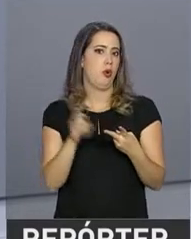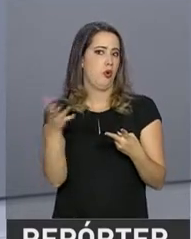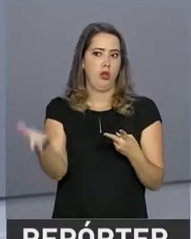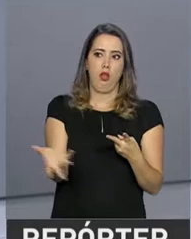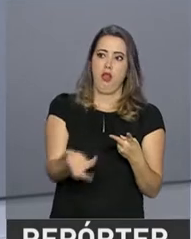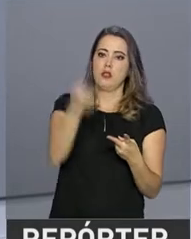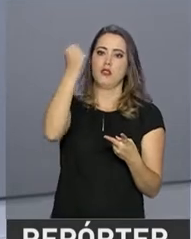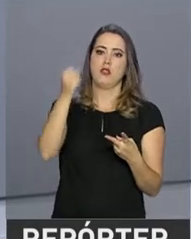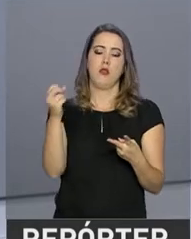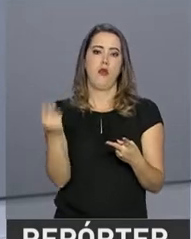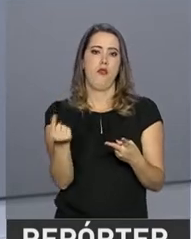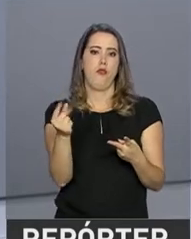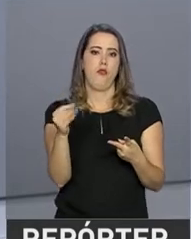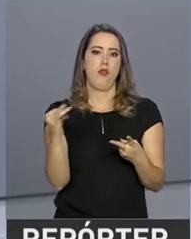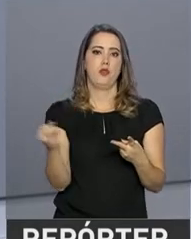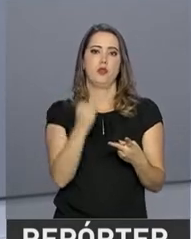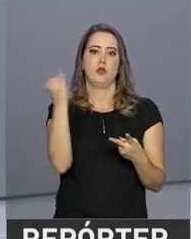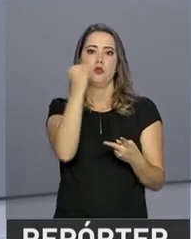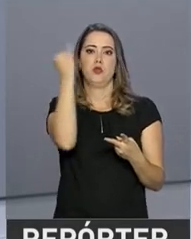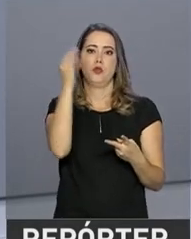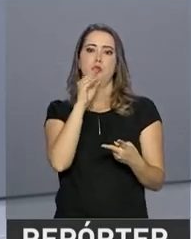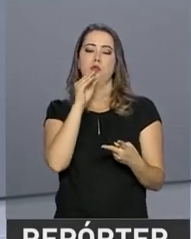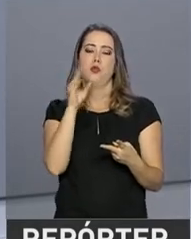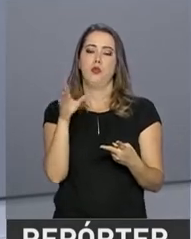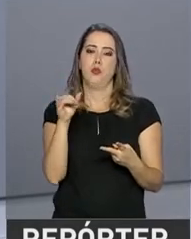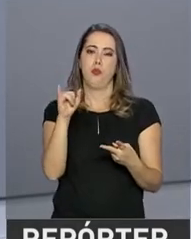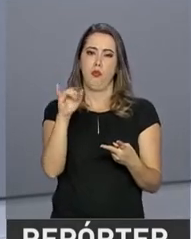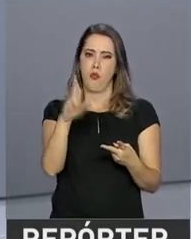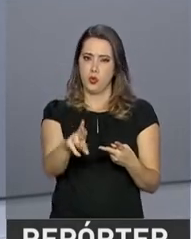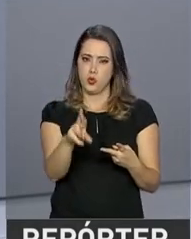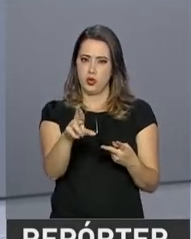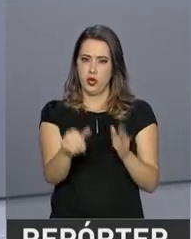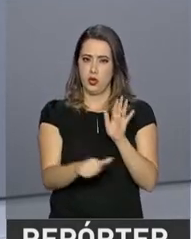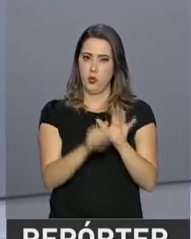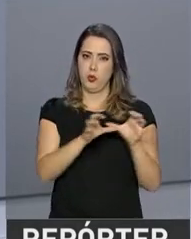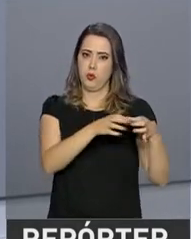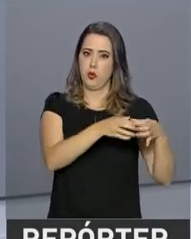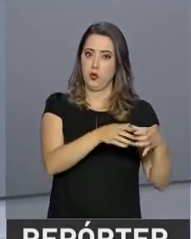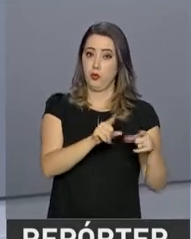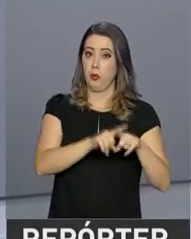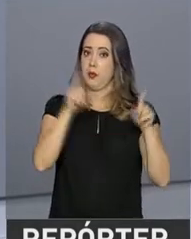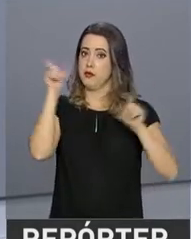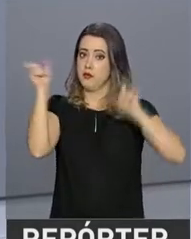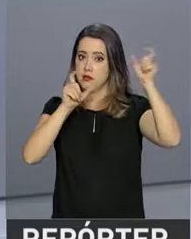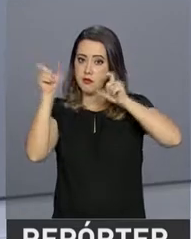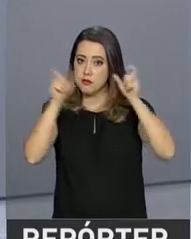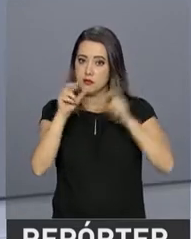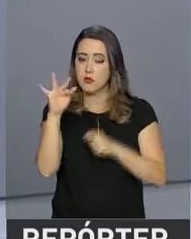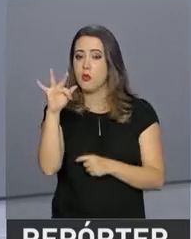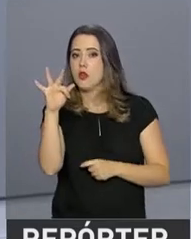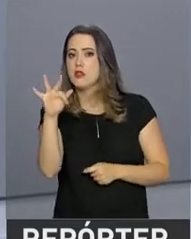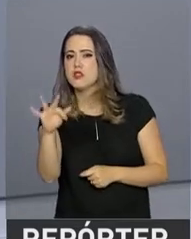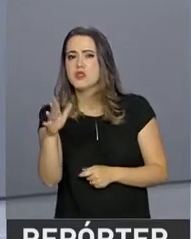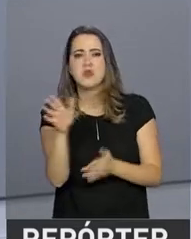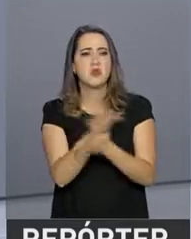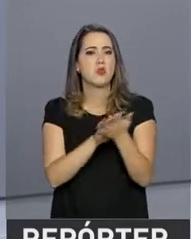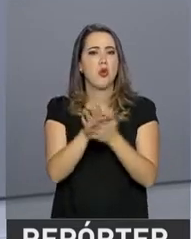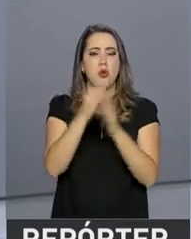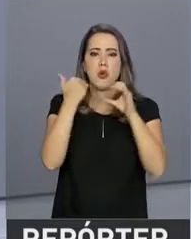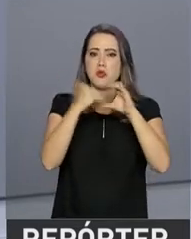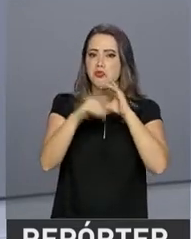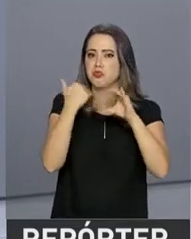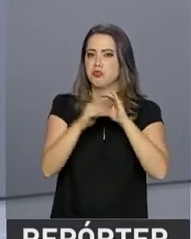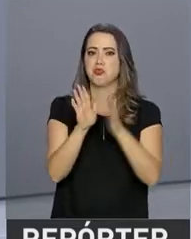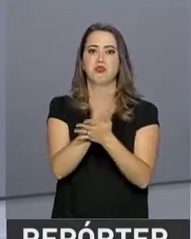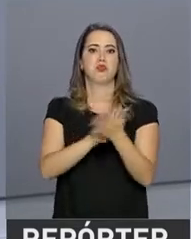receber o imposto de renda no primeiro lote de restituição mas atenção a receita federal não envia mensagens eletrônicas